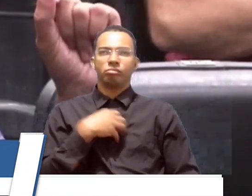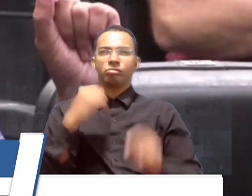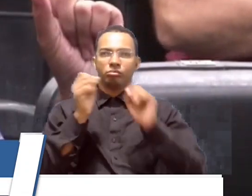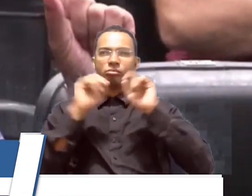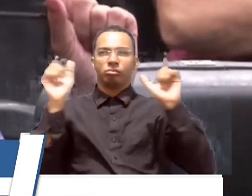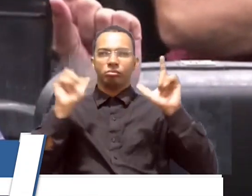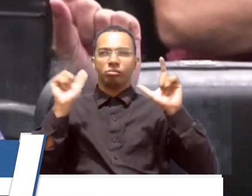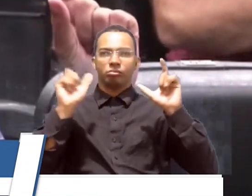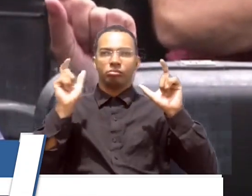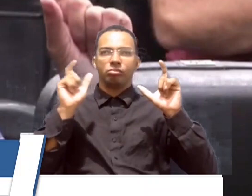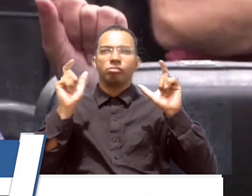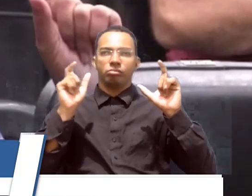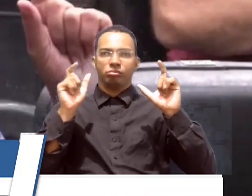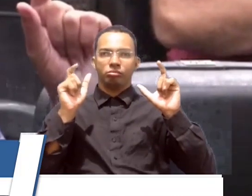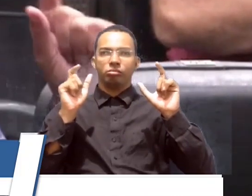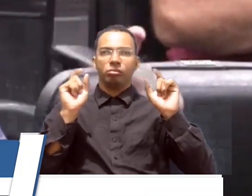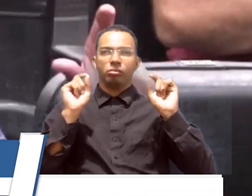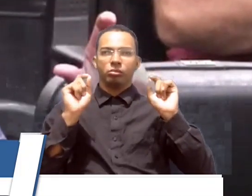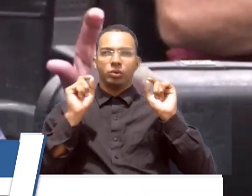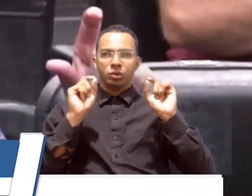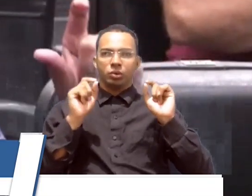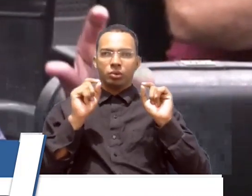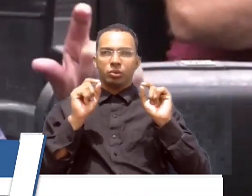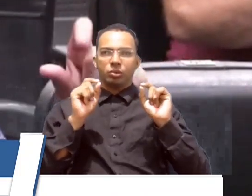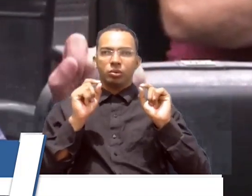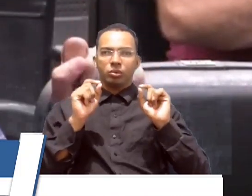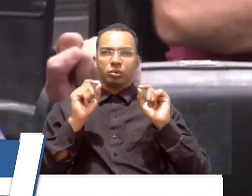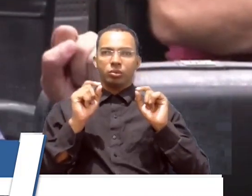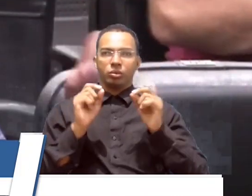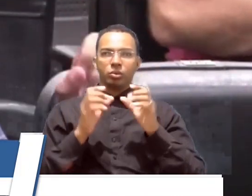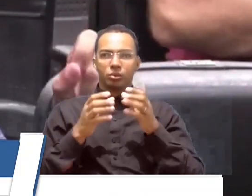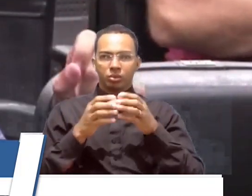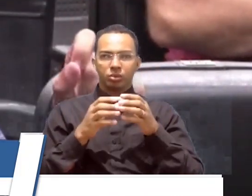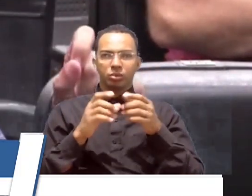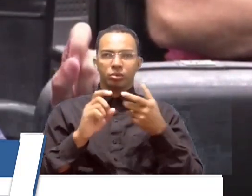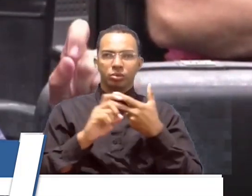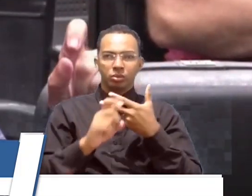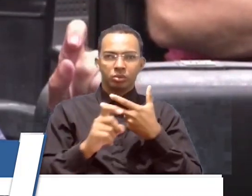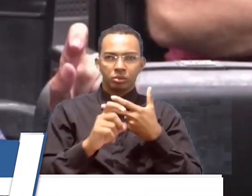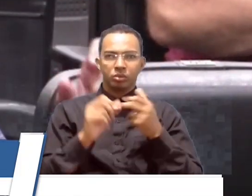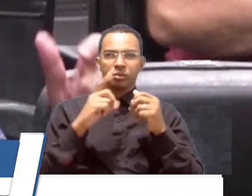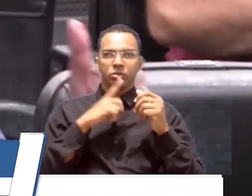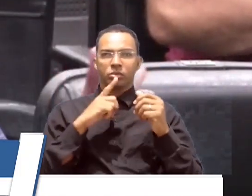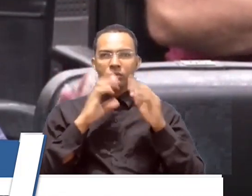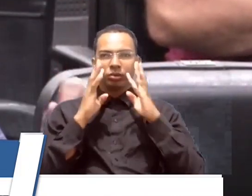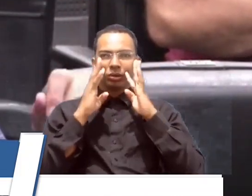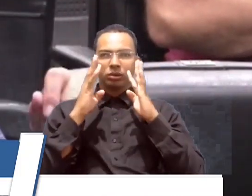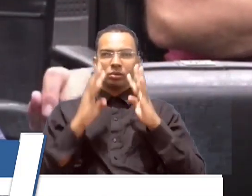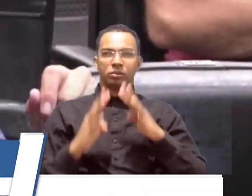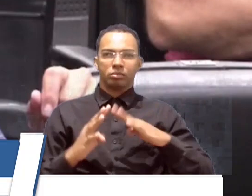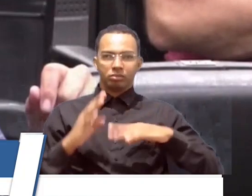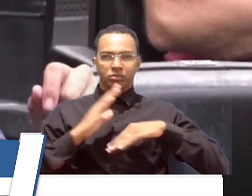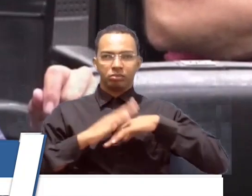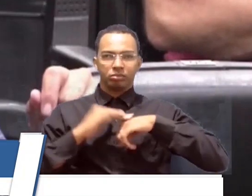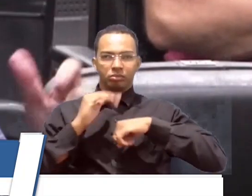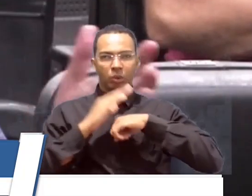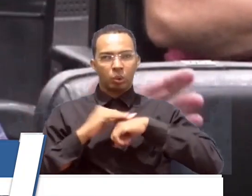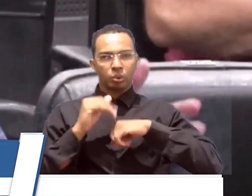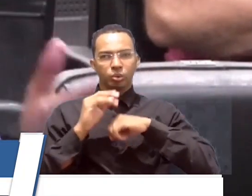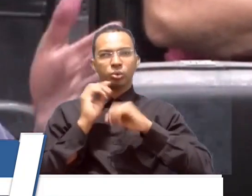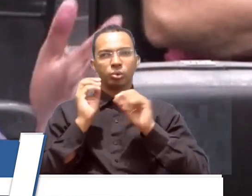ali para que o executivo passe a olhar com mais carinho e busque uma